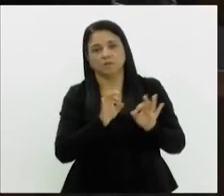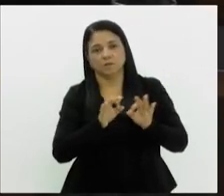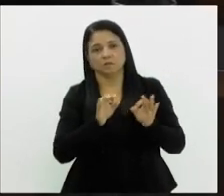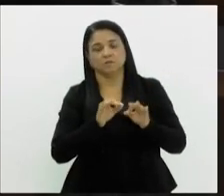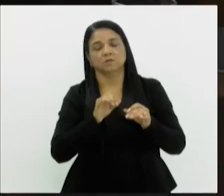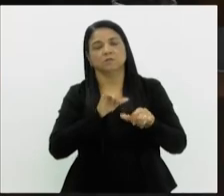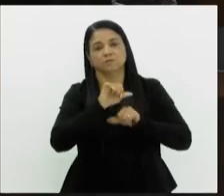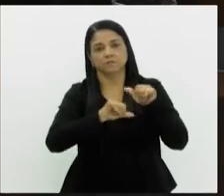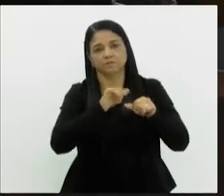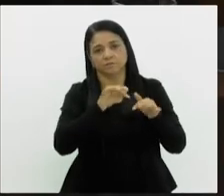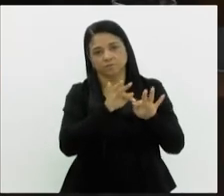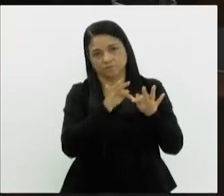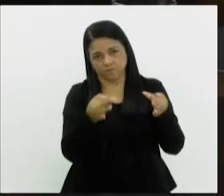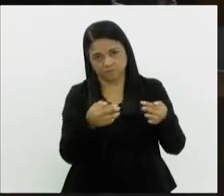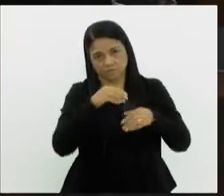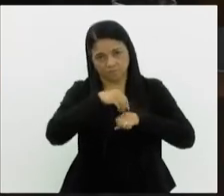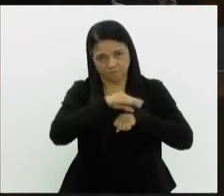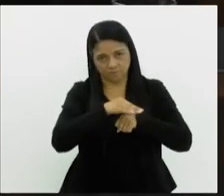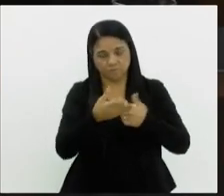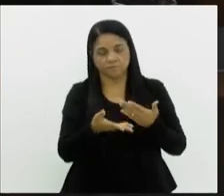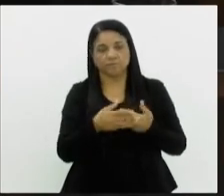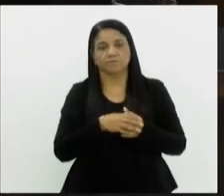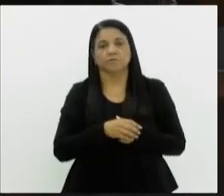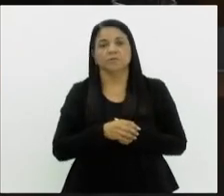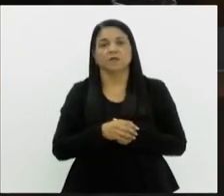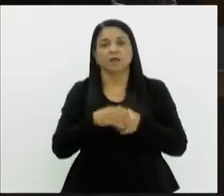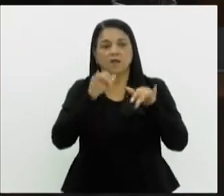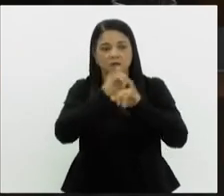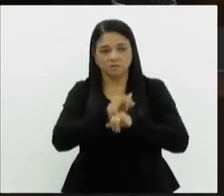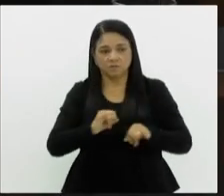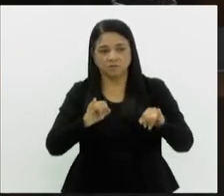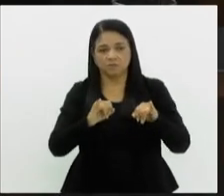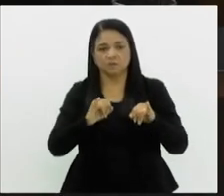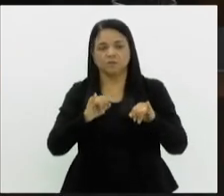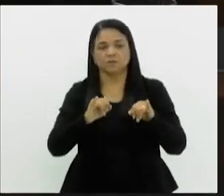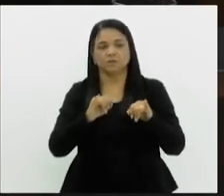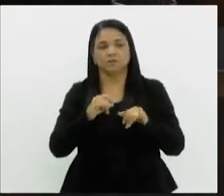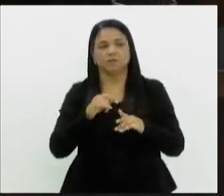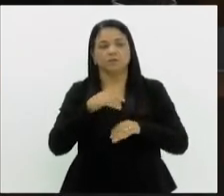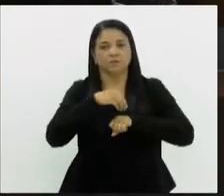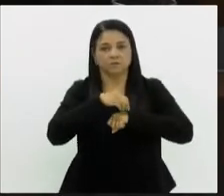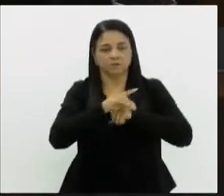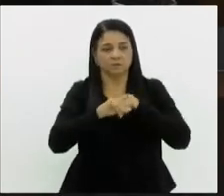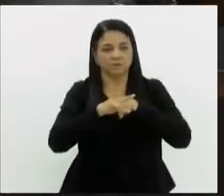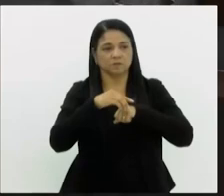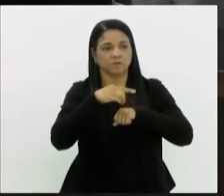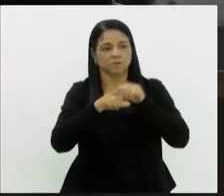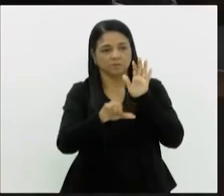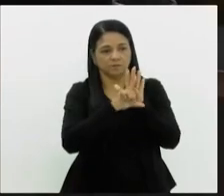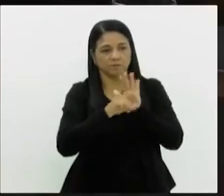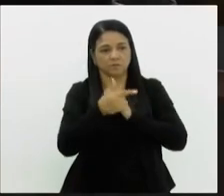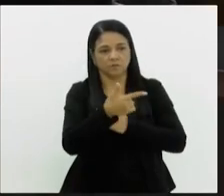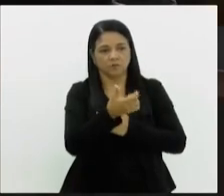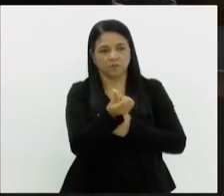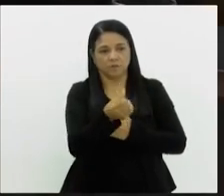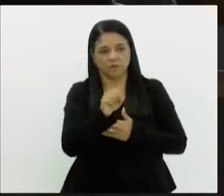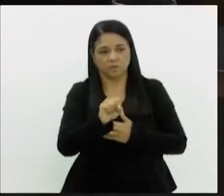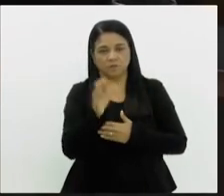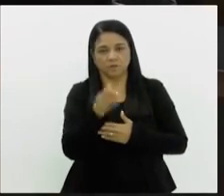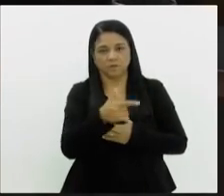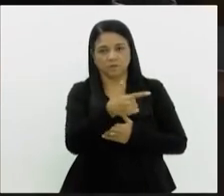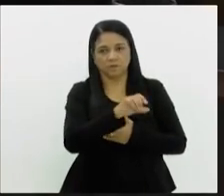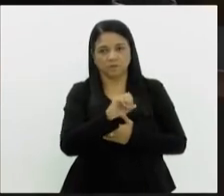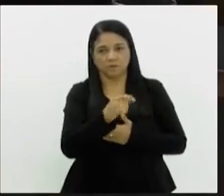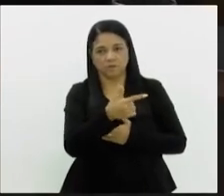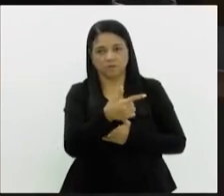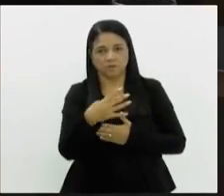indicação simples. Anuncio. Indicação legislativa número 268 de 24,